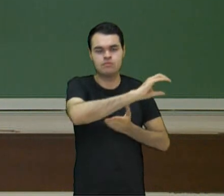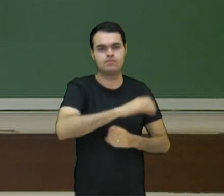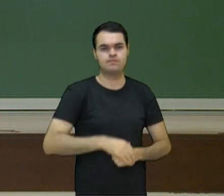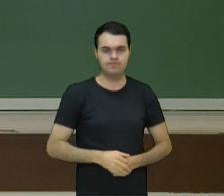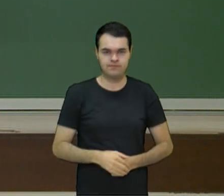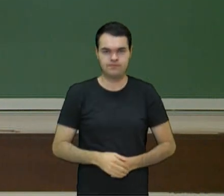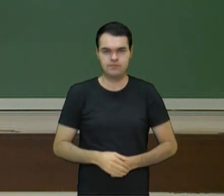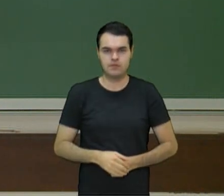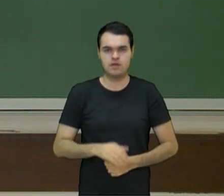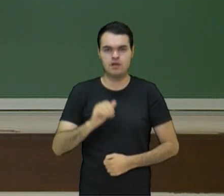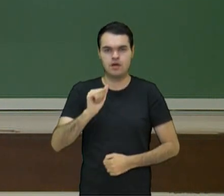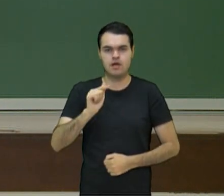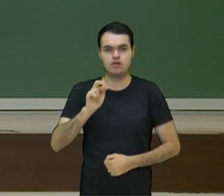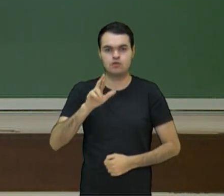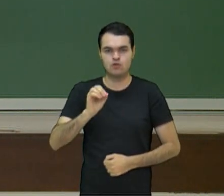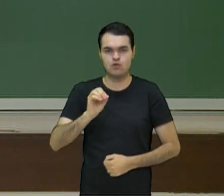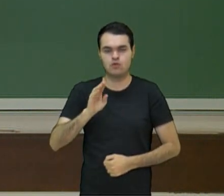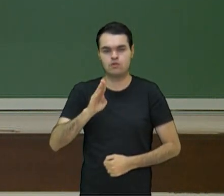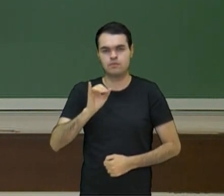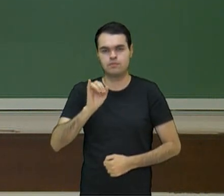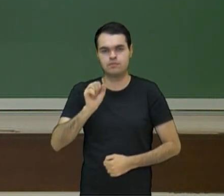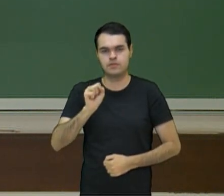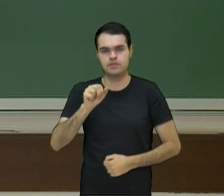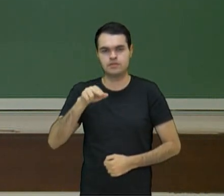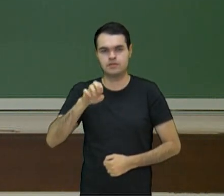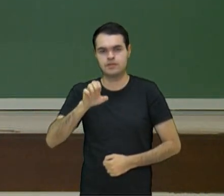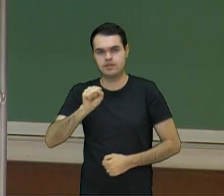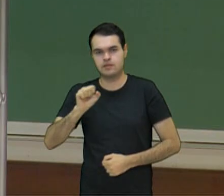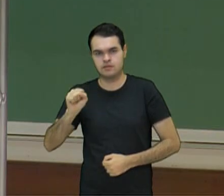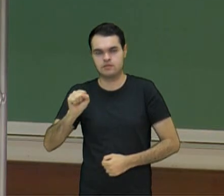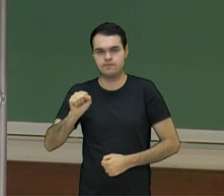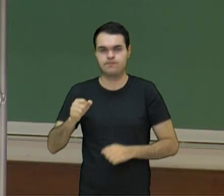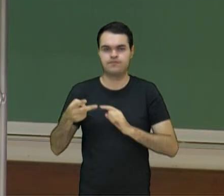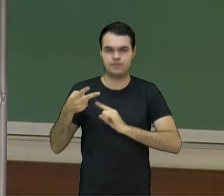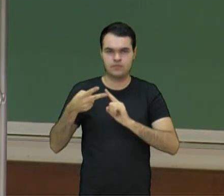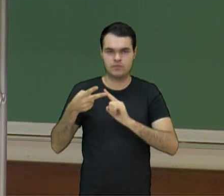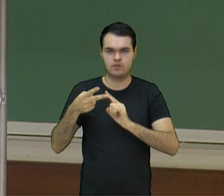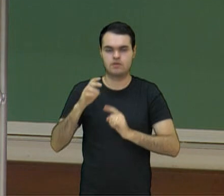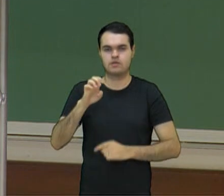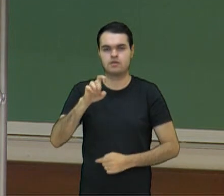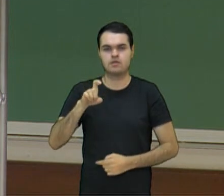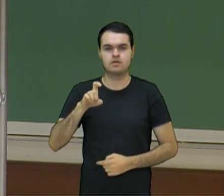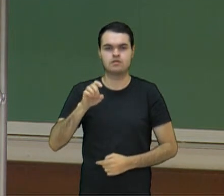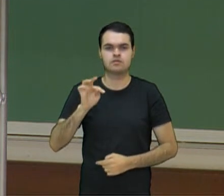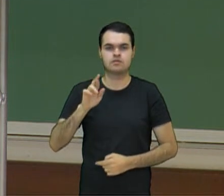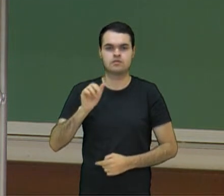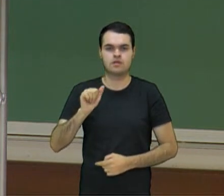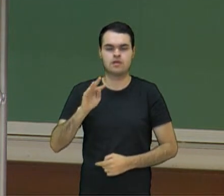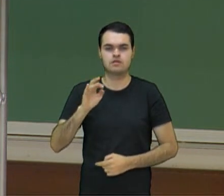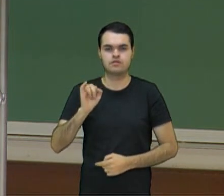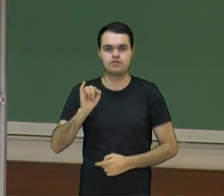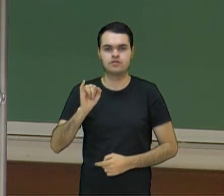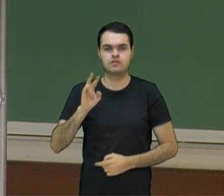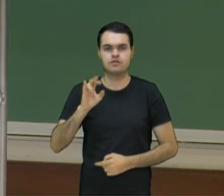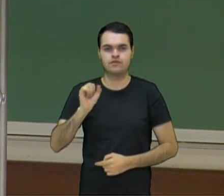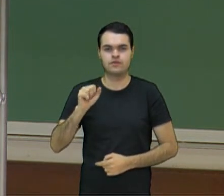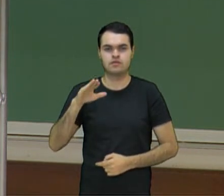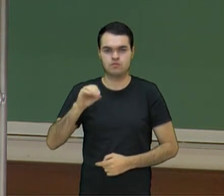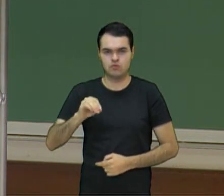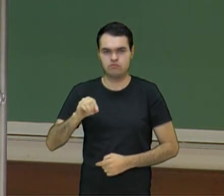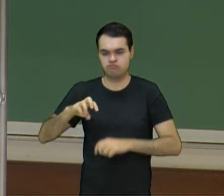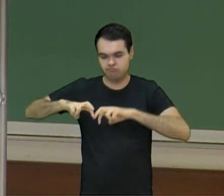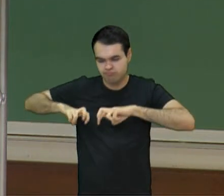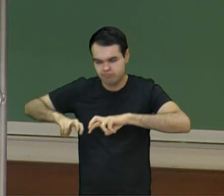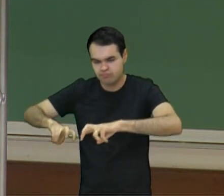agrobusiness. Temos o extrativismo. O extrativismo nós temos 3 categorias de extrativismo: o mineral,